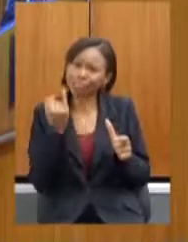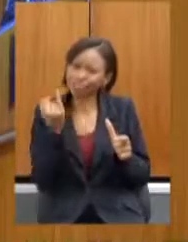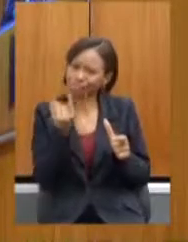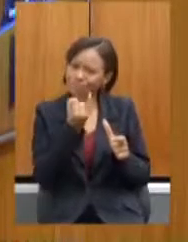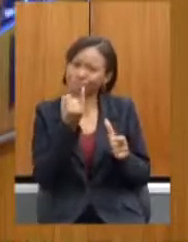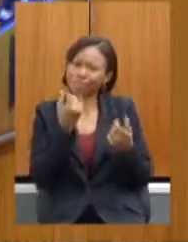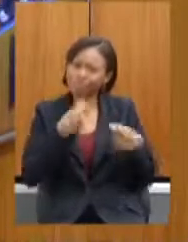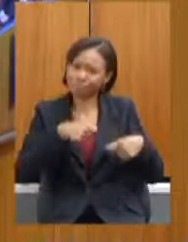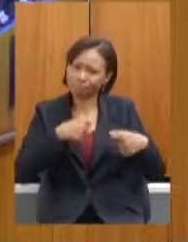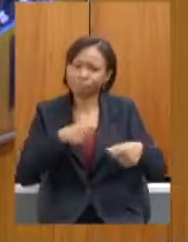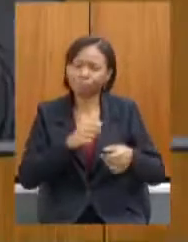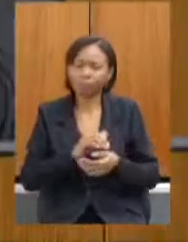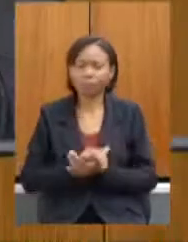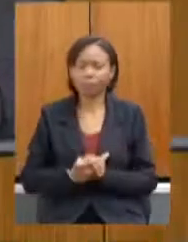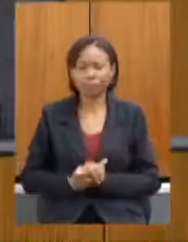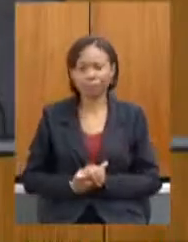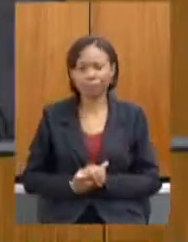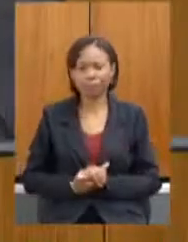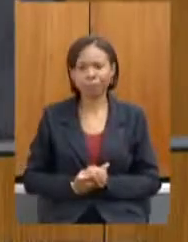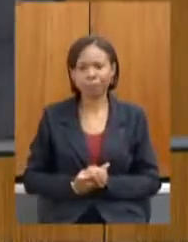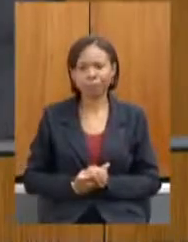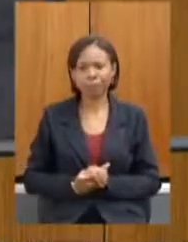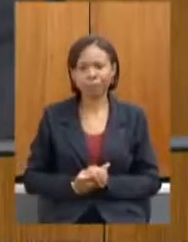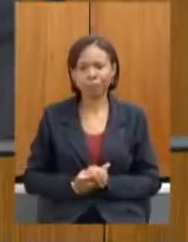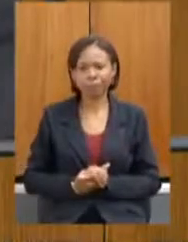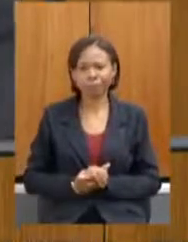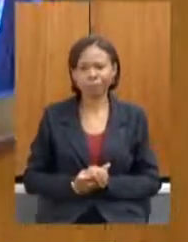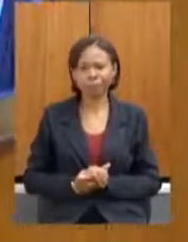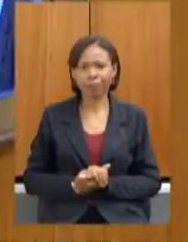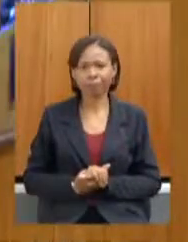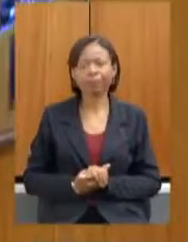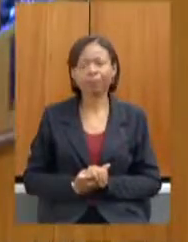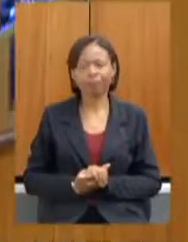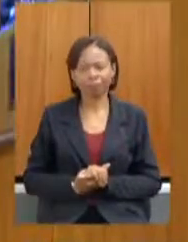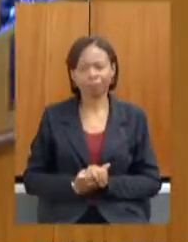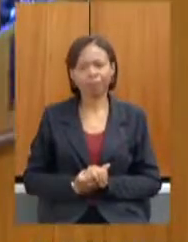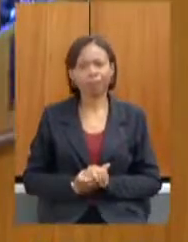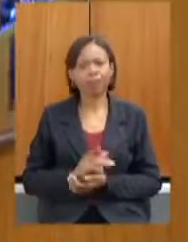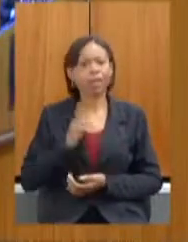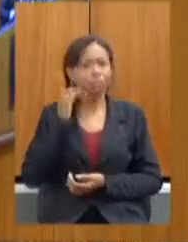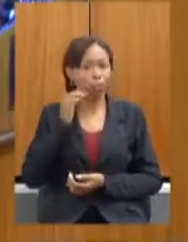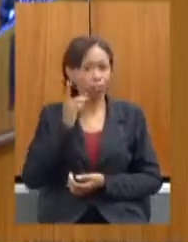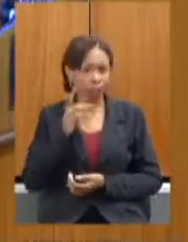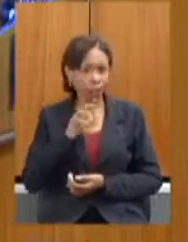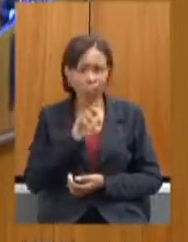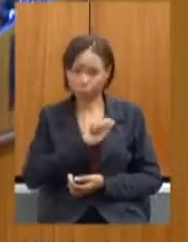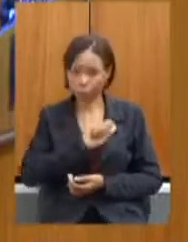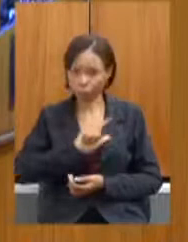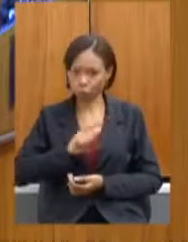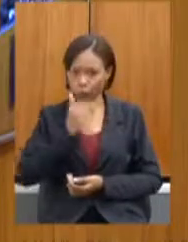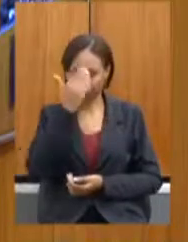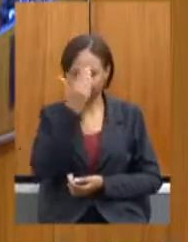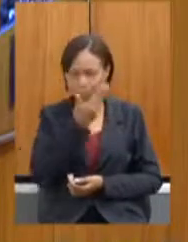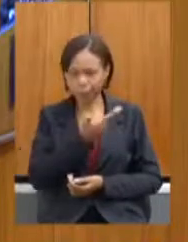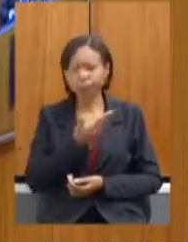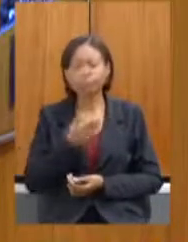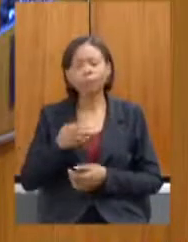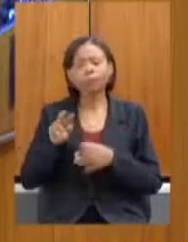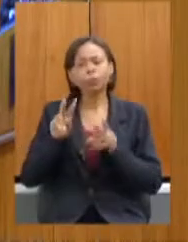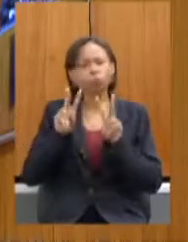obrigado eu sou de palavras que tá obrigado Deputado Raul Belém em relação